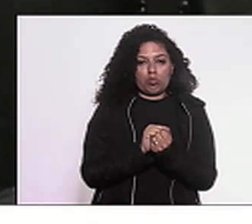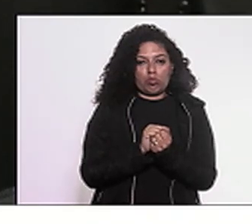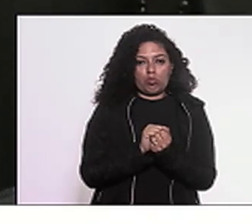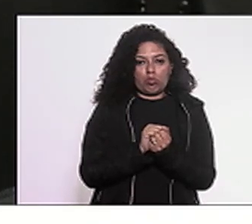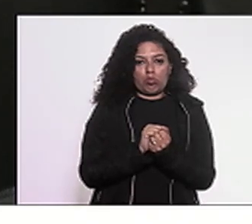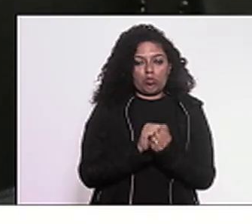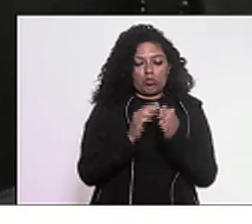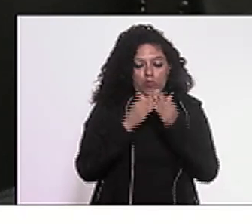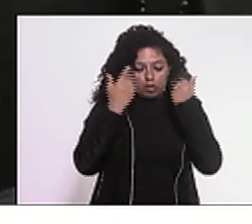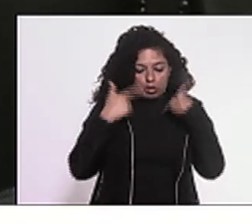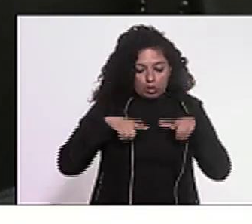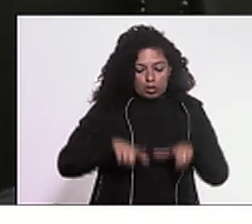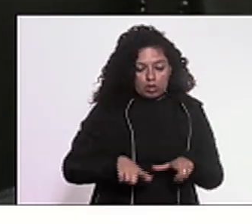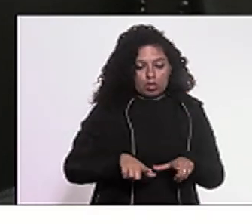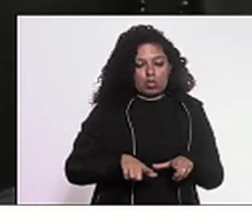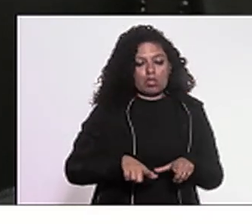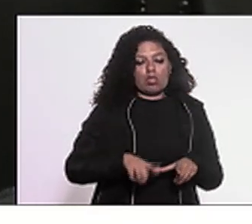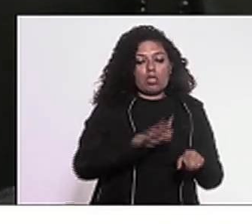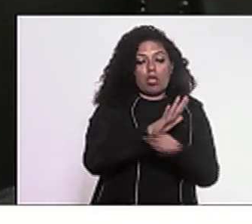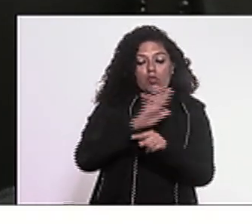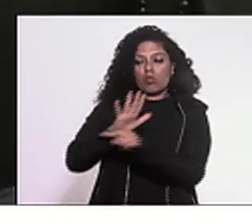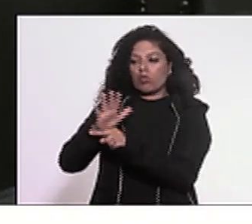um trabalho de conscientização